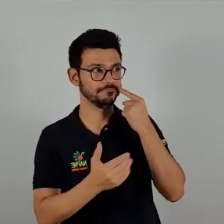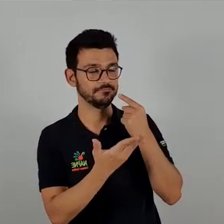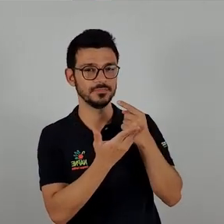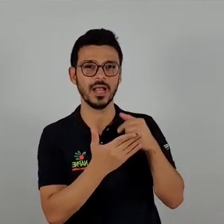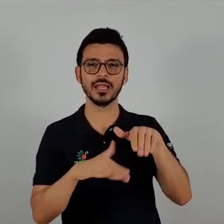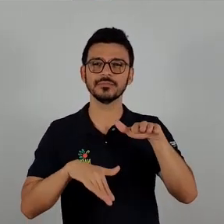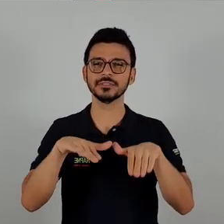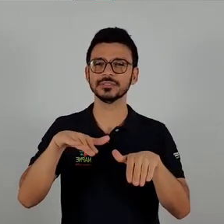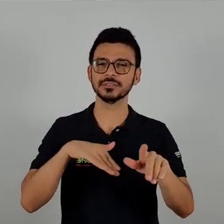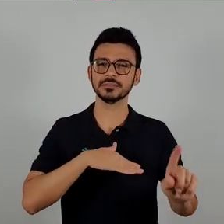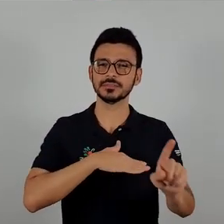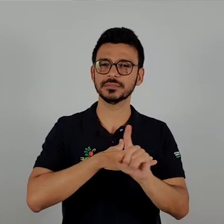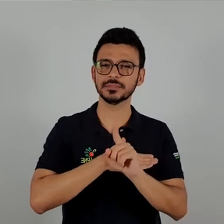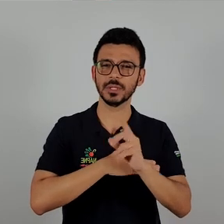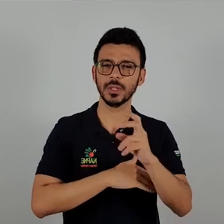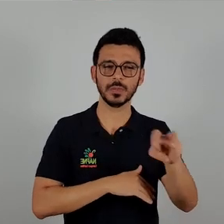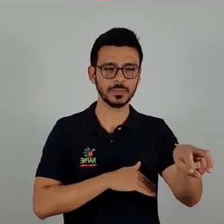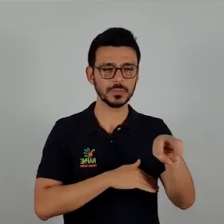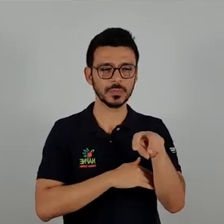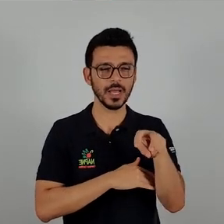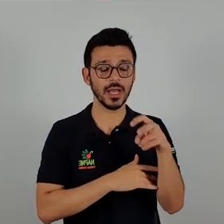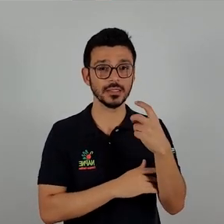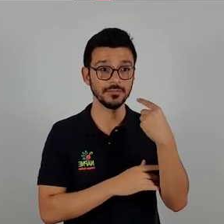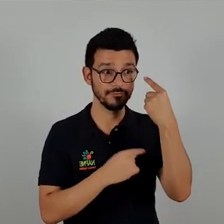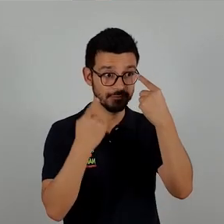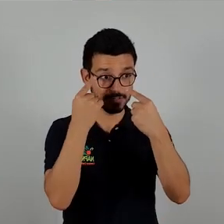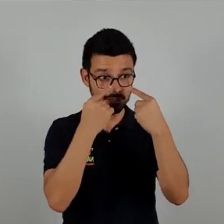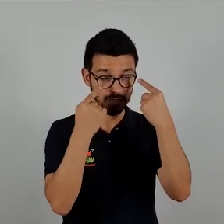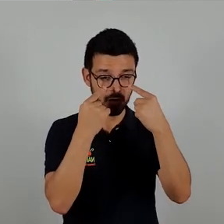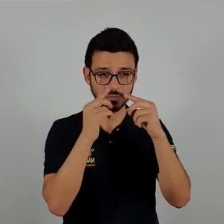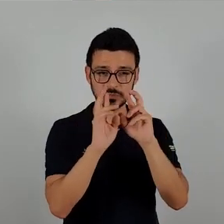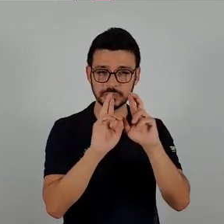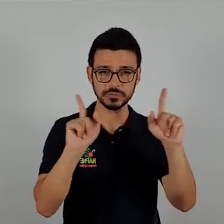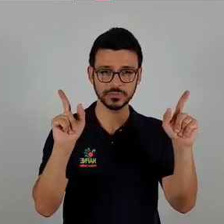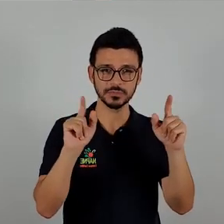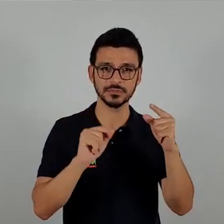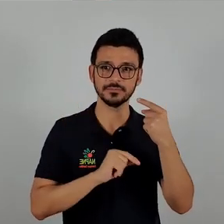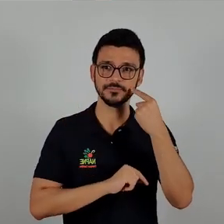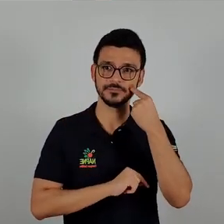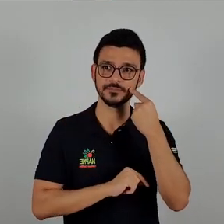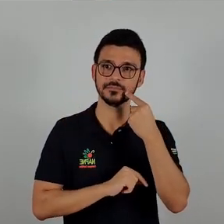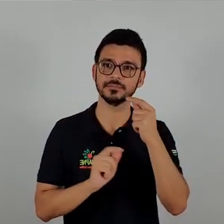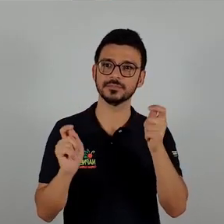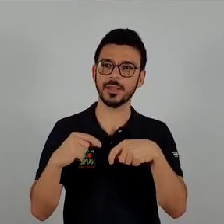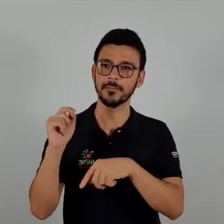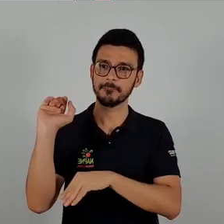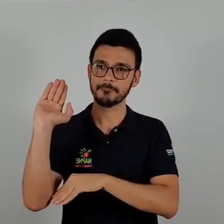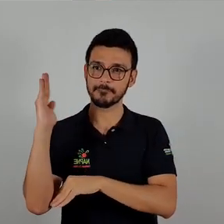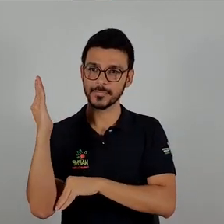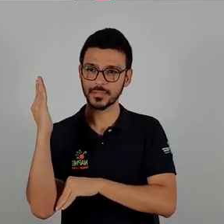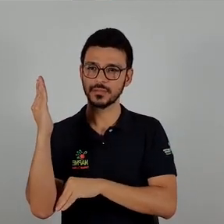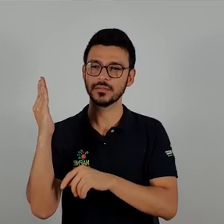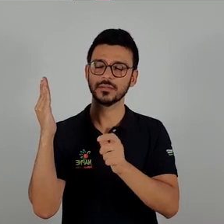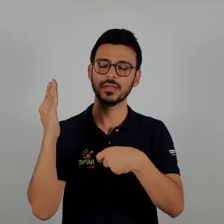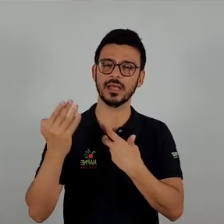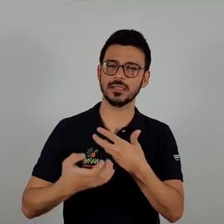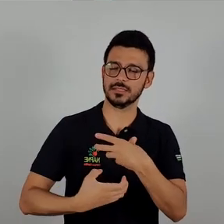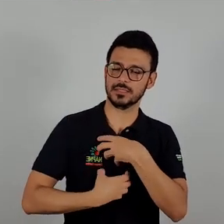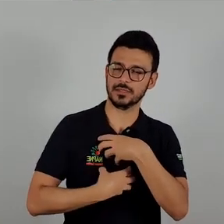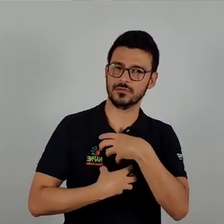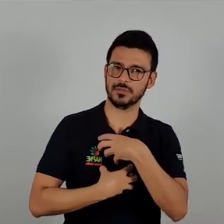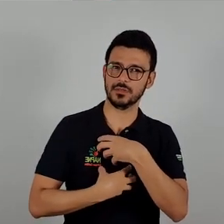lá com o ouvido, né? Que não tá bem. A pele, né? Dermatite. Meu Deus, como tem dermatite na veterinária. Pele, ó. O que eu tenho que ver?